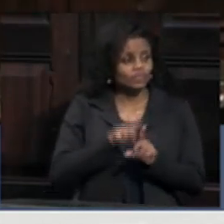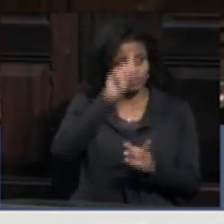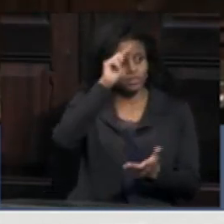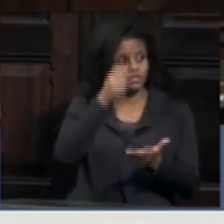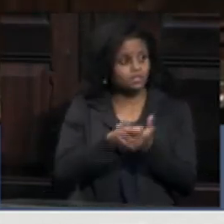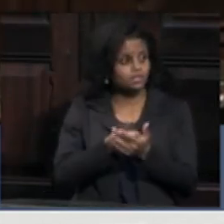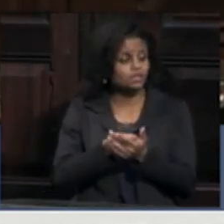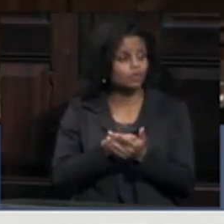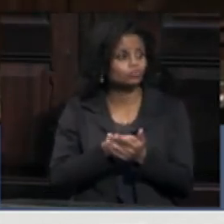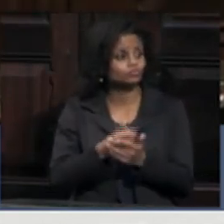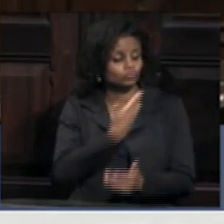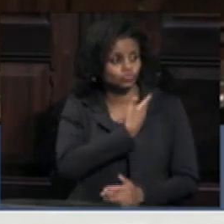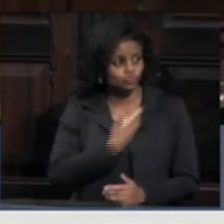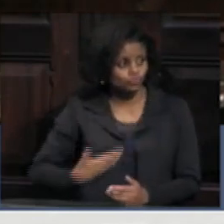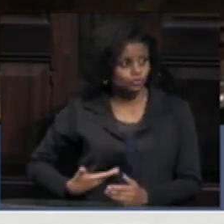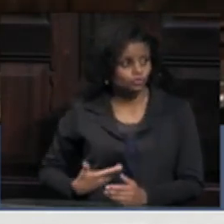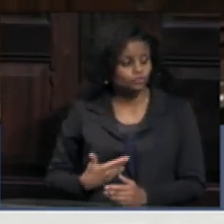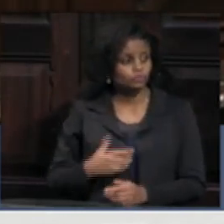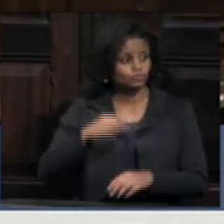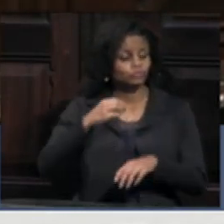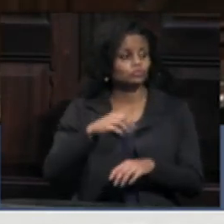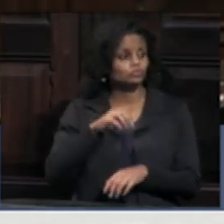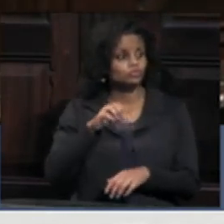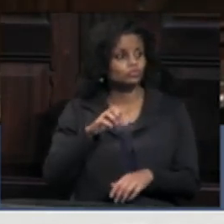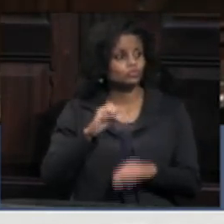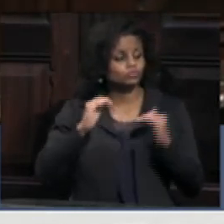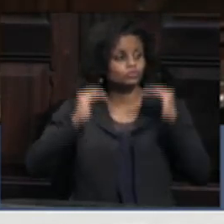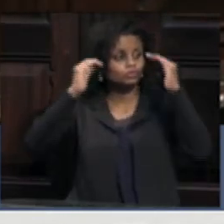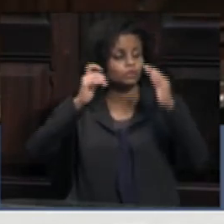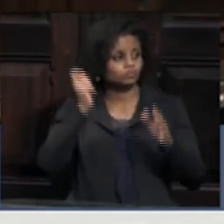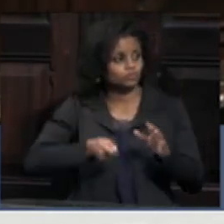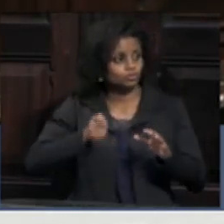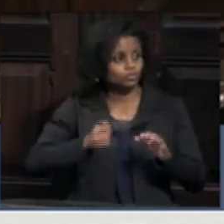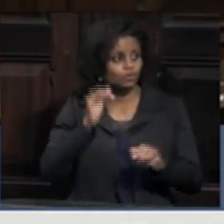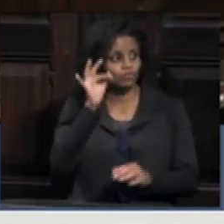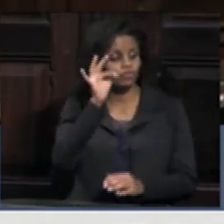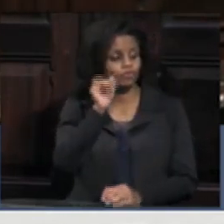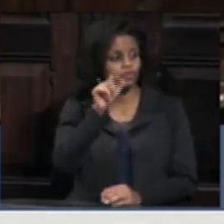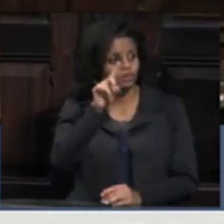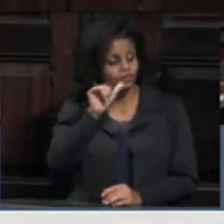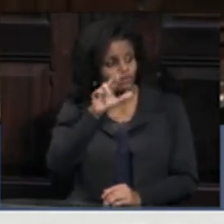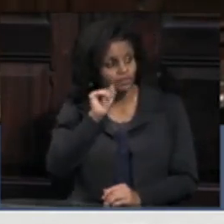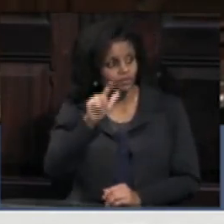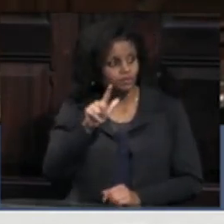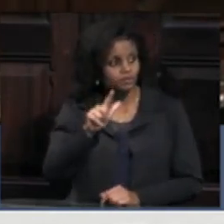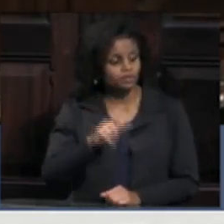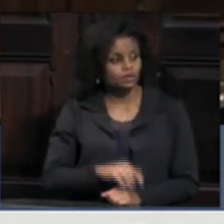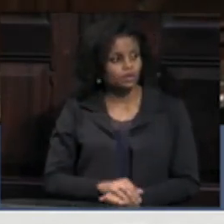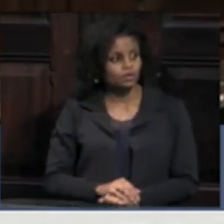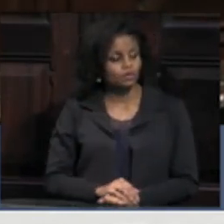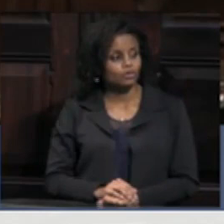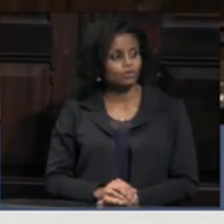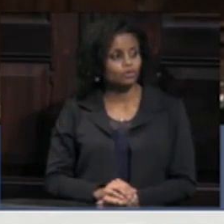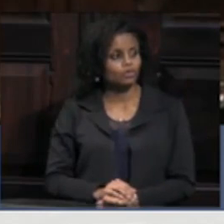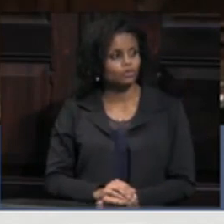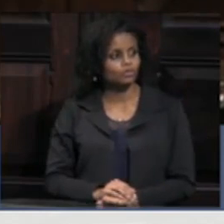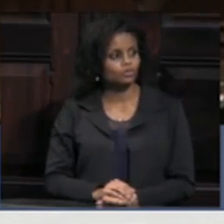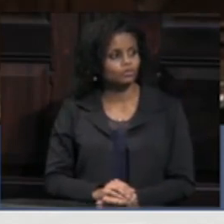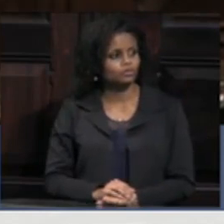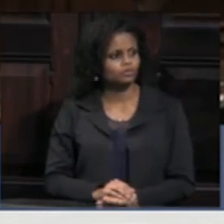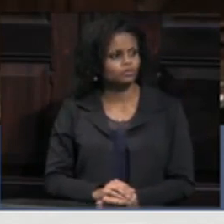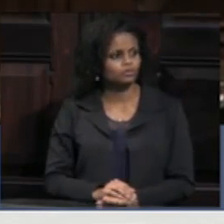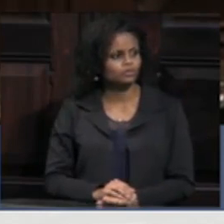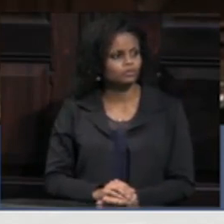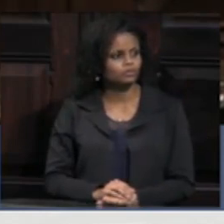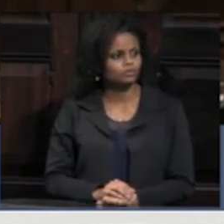Federal sobre a SEDAI, que garante que a SEDAI tem recebíveis na casa superior a 4 bilhões de reais, isto mesmo